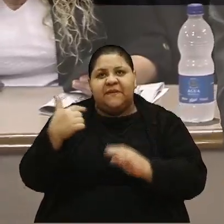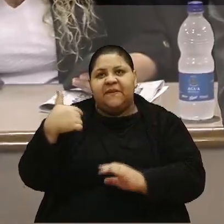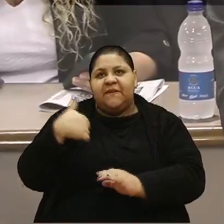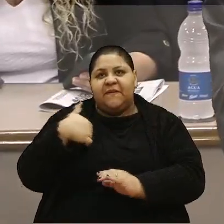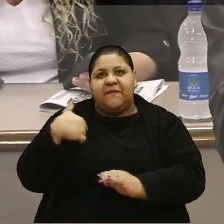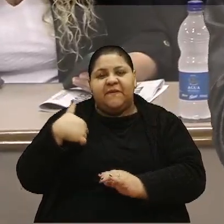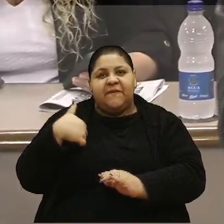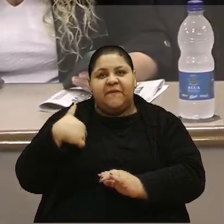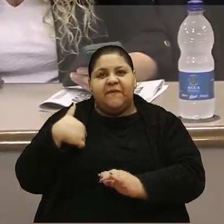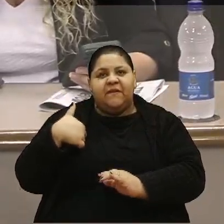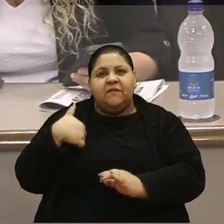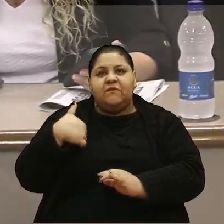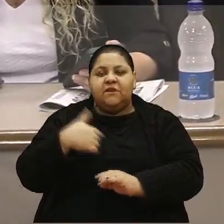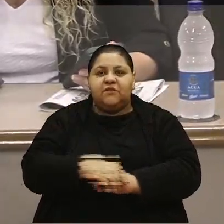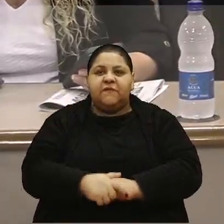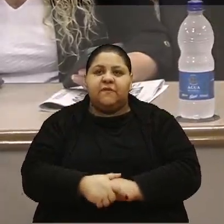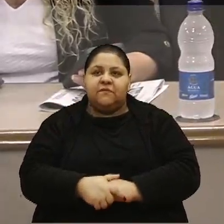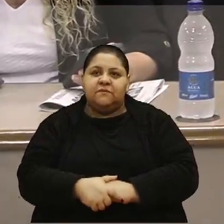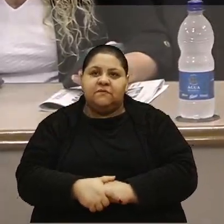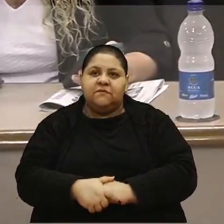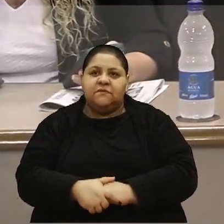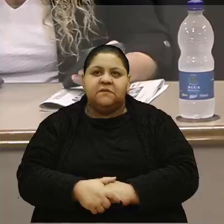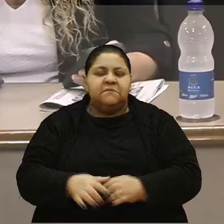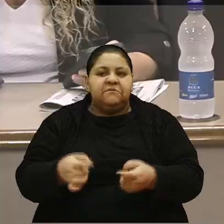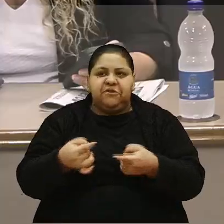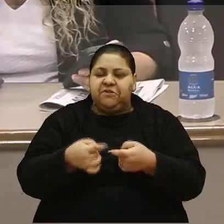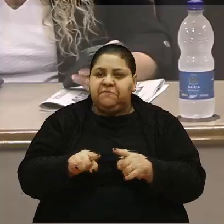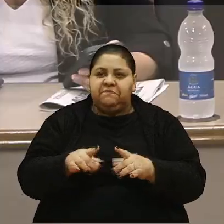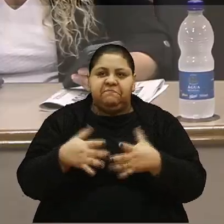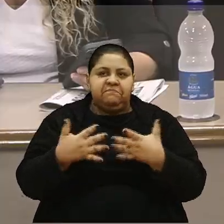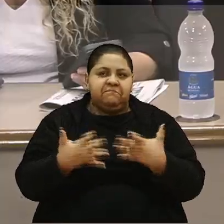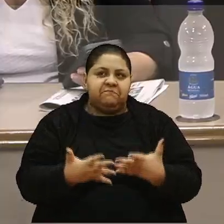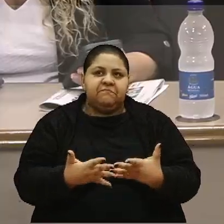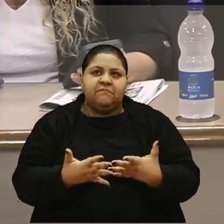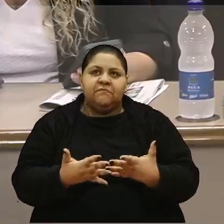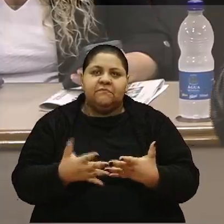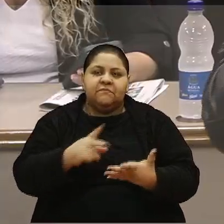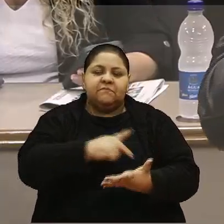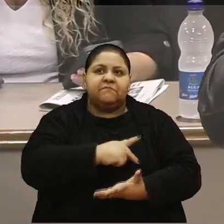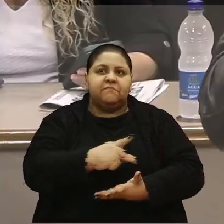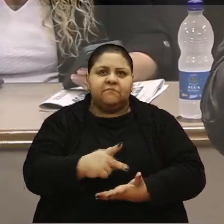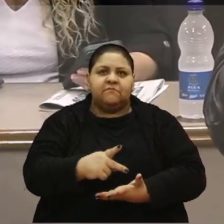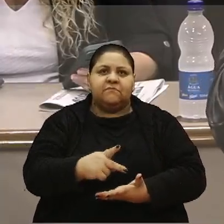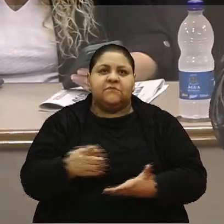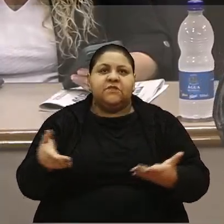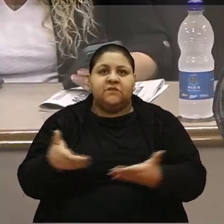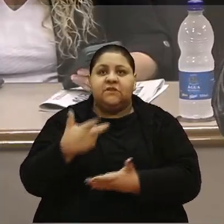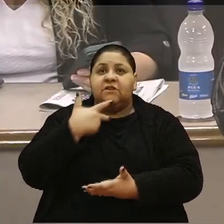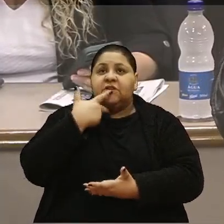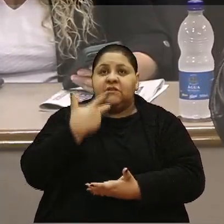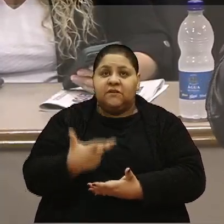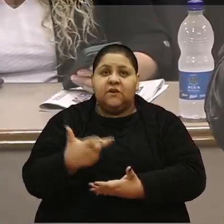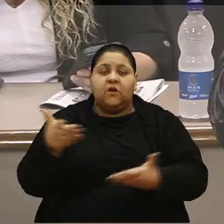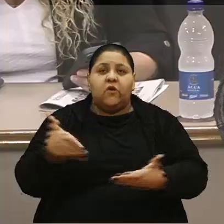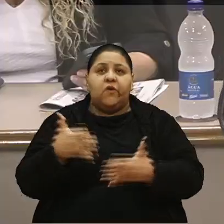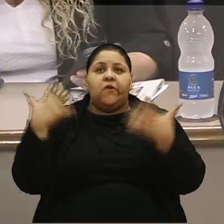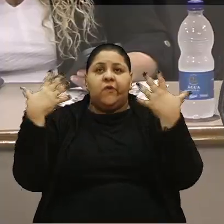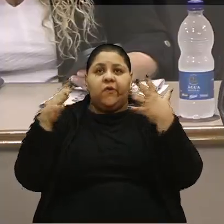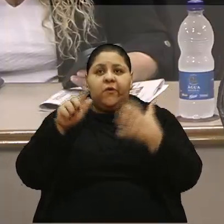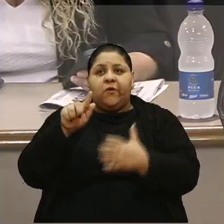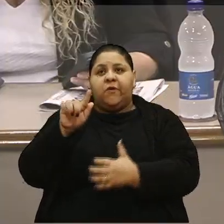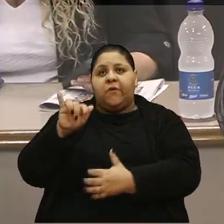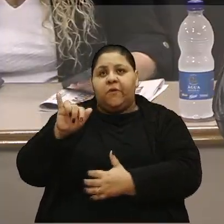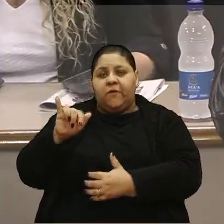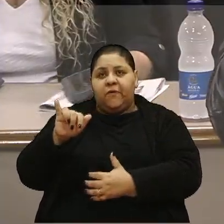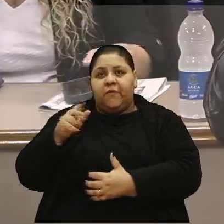antiguidade é posto, senhor presidente. Né? Mas, enfim, né, o presidente já mencionou, então, quero parabenizar o Gui,